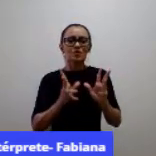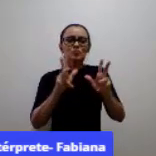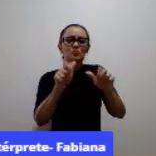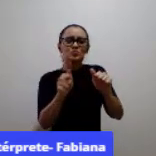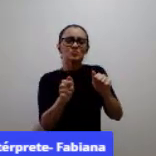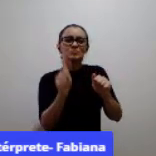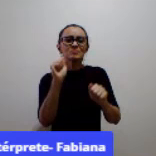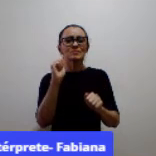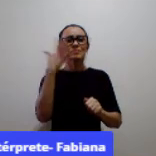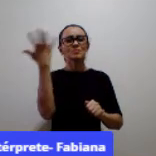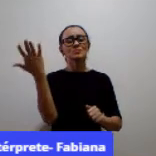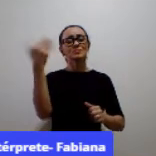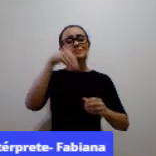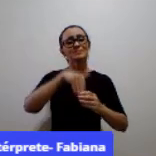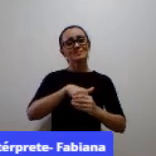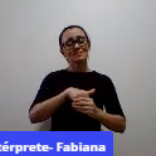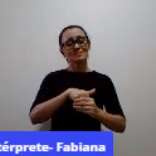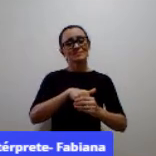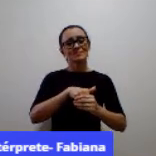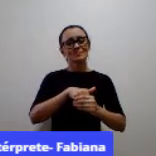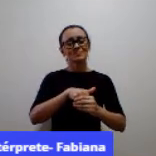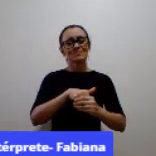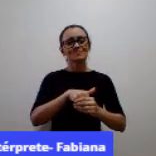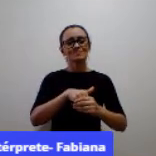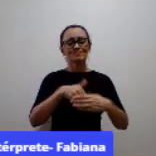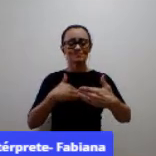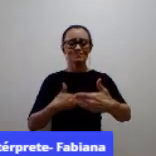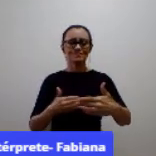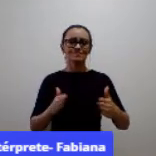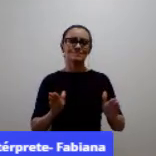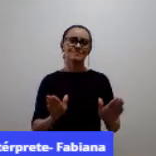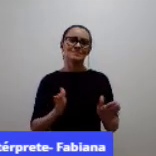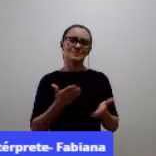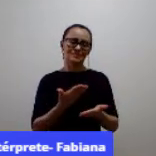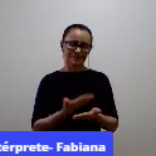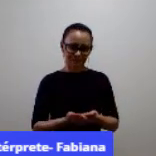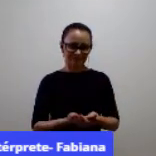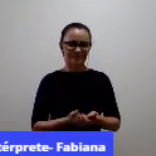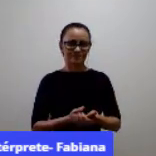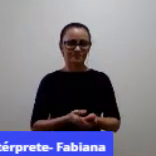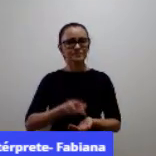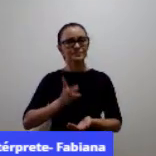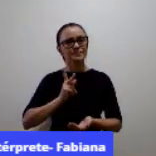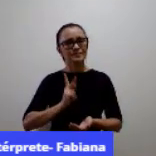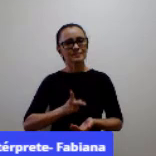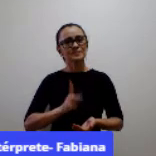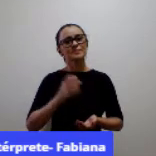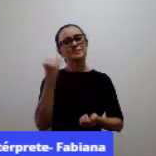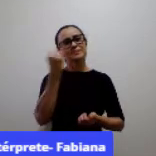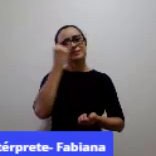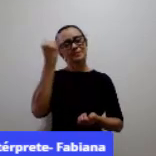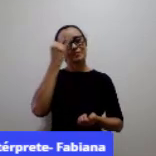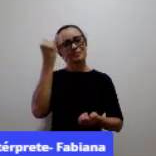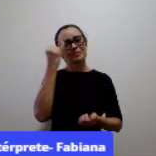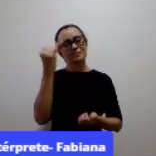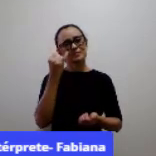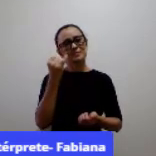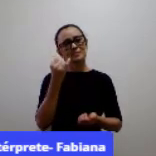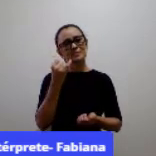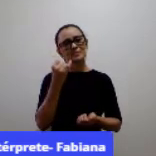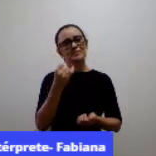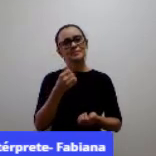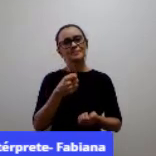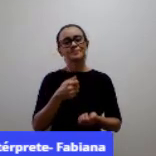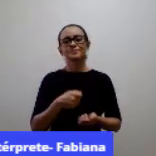em sala, né? Isso. O que a gente tem que levar em conta quando se faz o plano educacional individualizado para o aluno